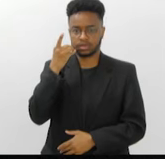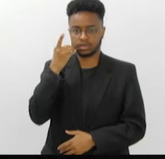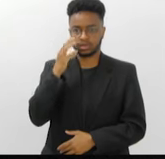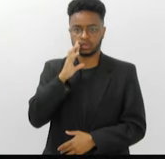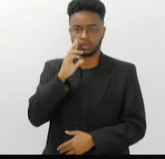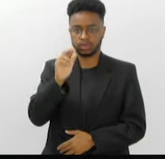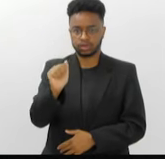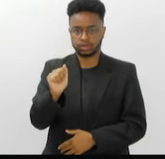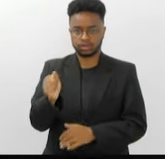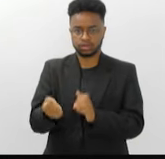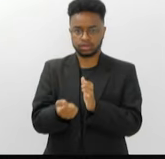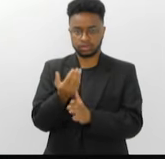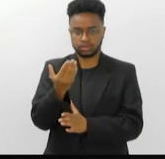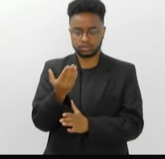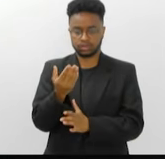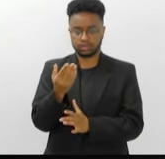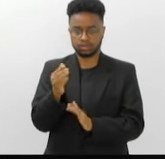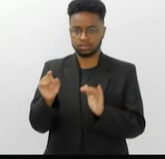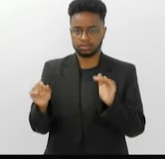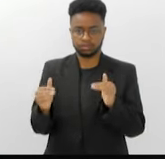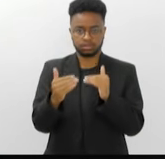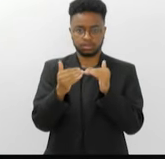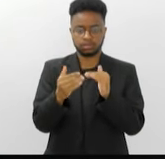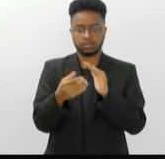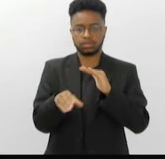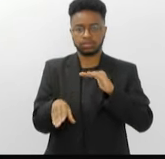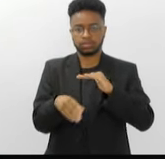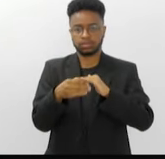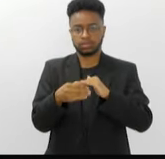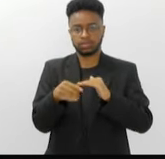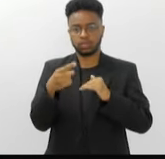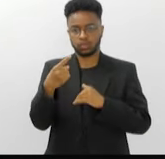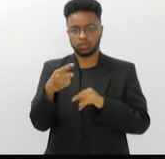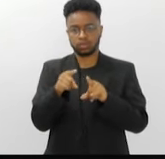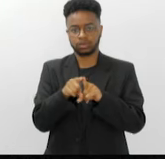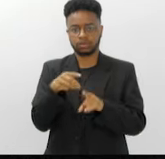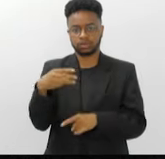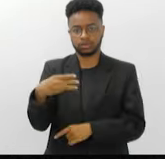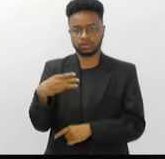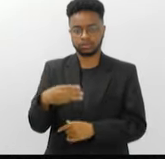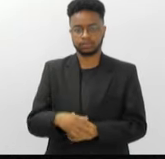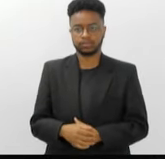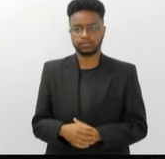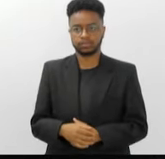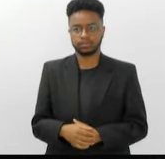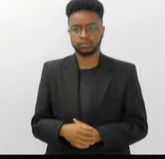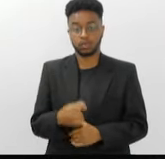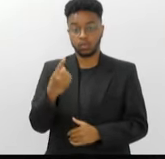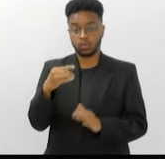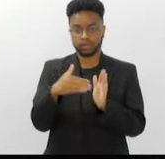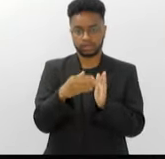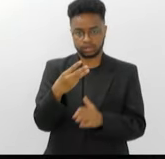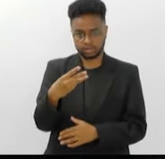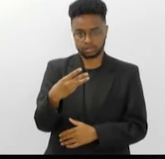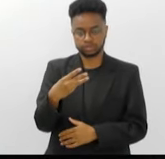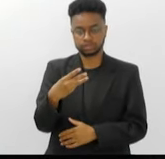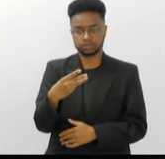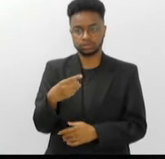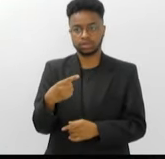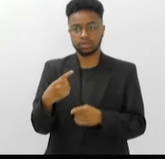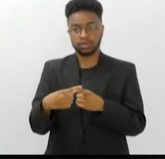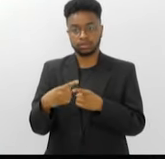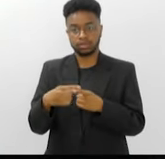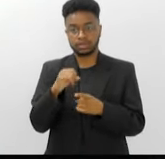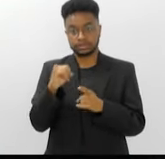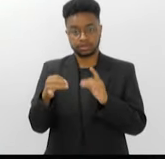Rodrigo Amorim, é favorável às emendas 1 e 3. 1 a 3. 1 a 3. Porque se fosse